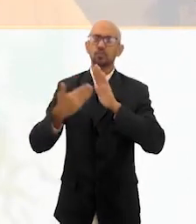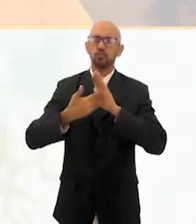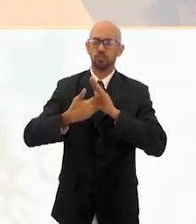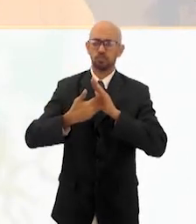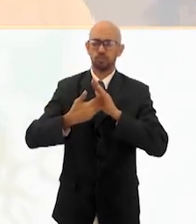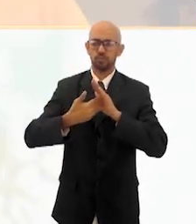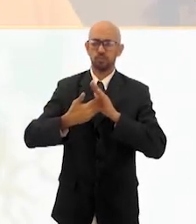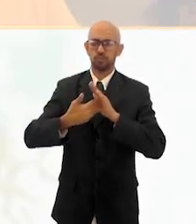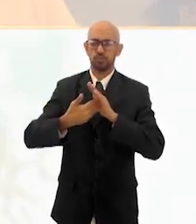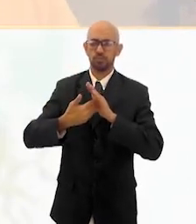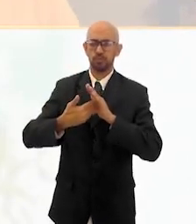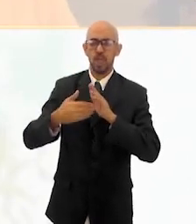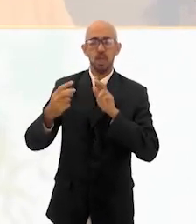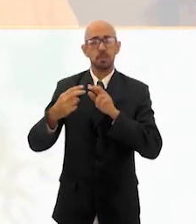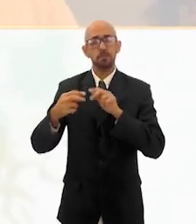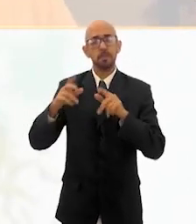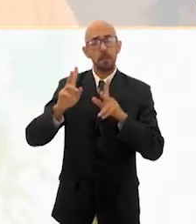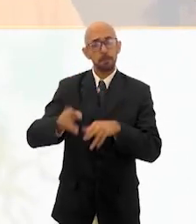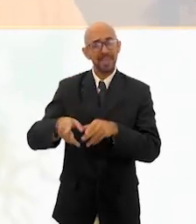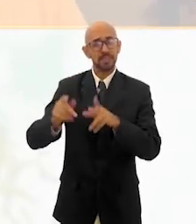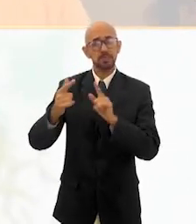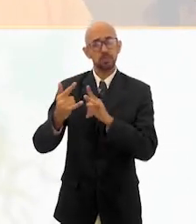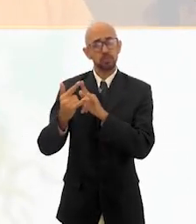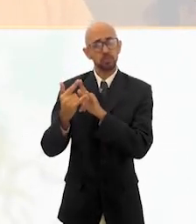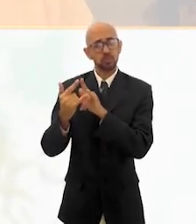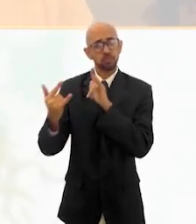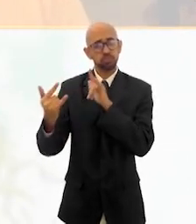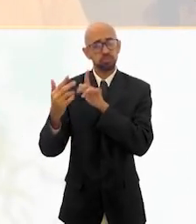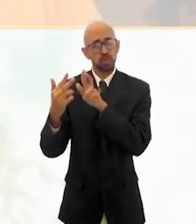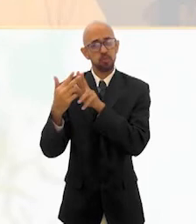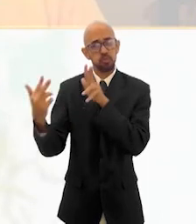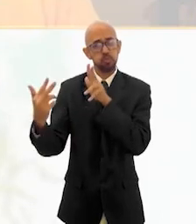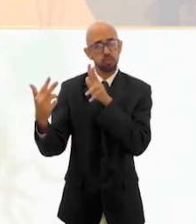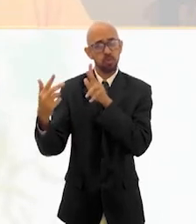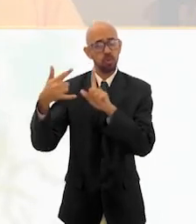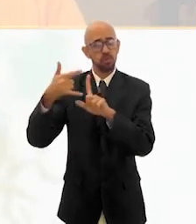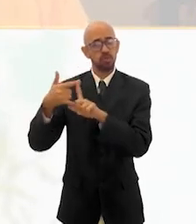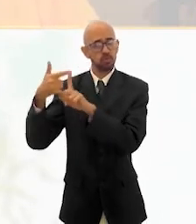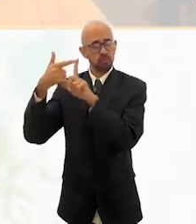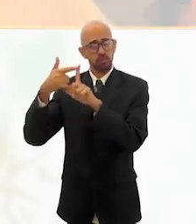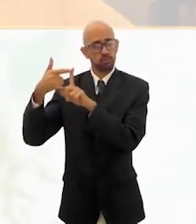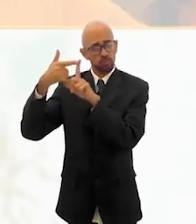o virtual, você vê, mesmo pelo virtual, as pessoas estavam buscando o quê? O que é que se buscava